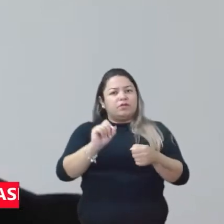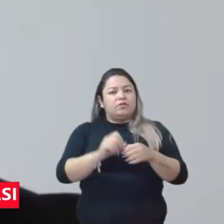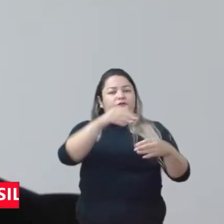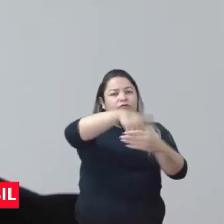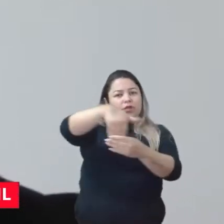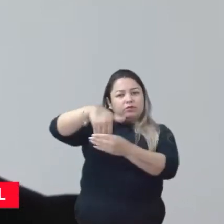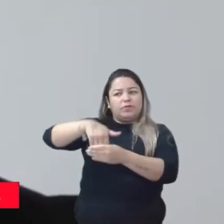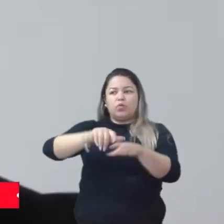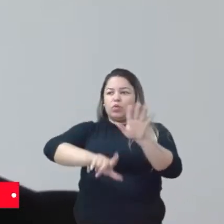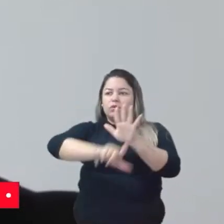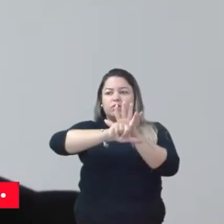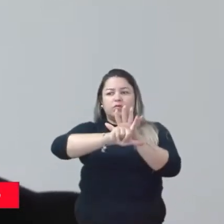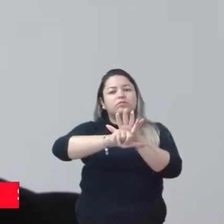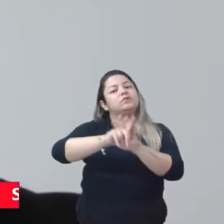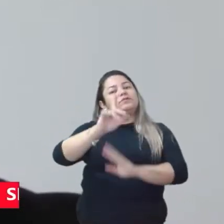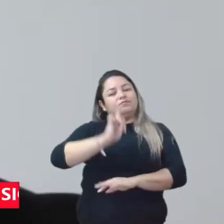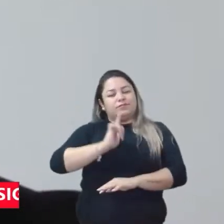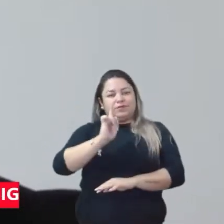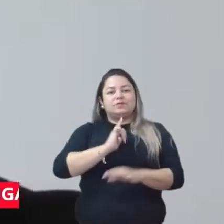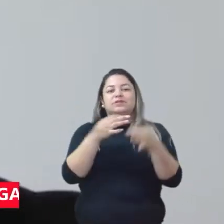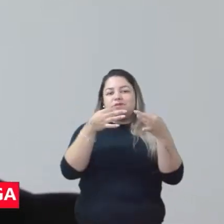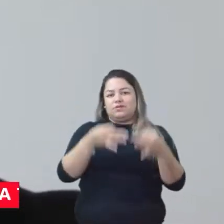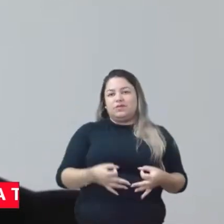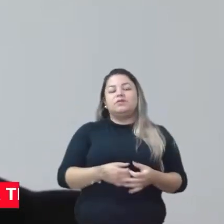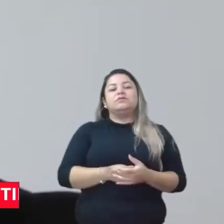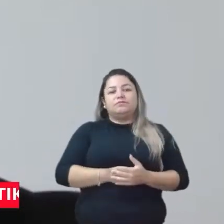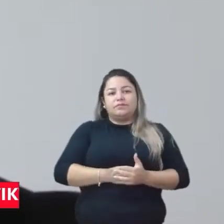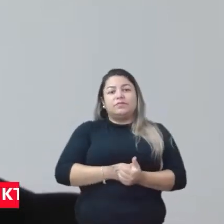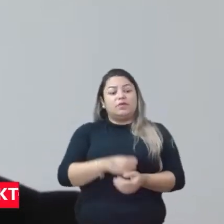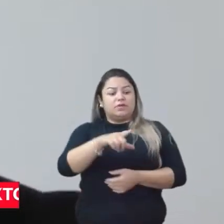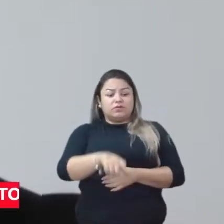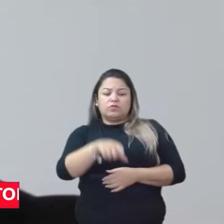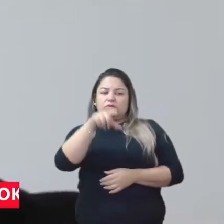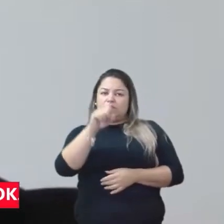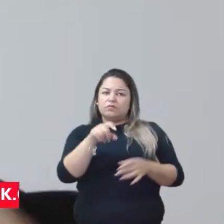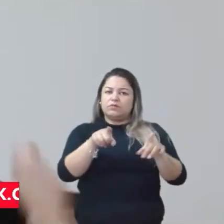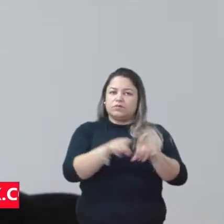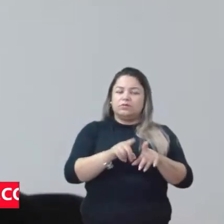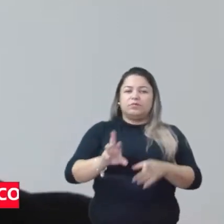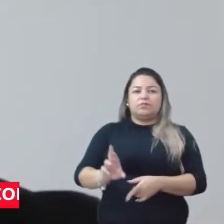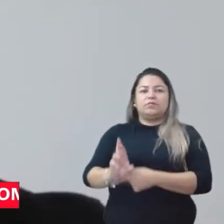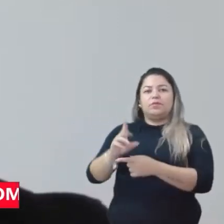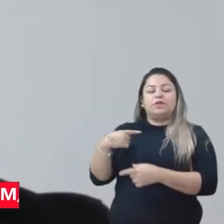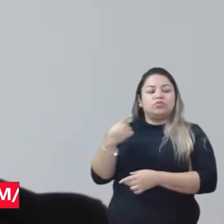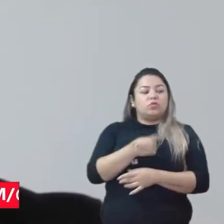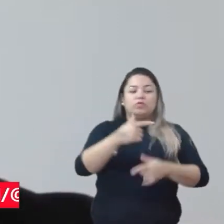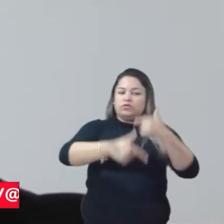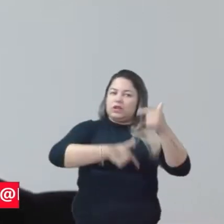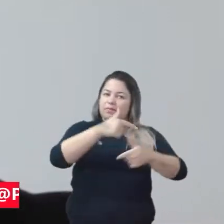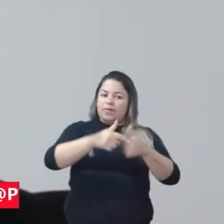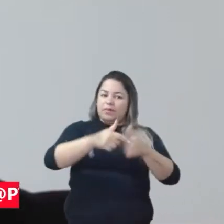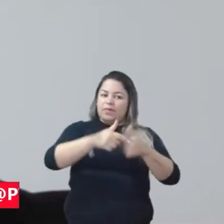pelo Legislativo, onde eu tenho certeza que o nosso Legislativo também escolhido, né, referência desse nosso trabalho em